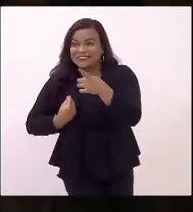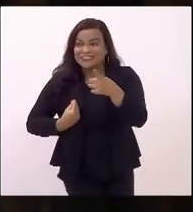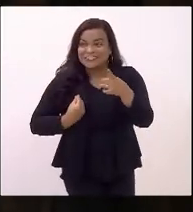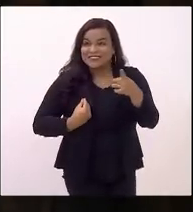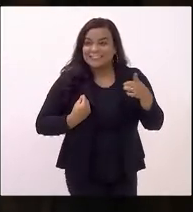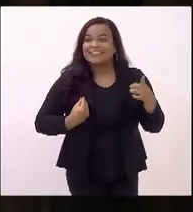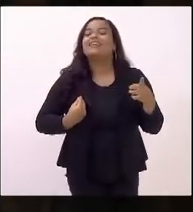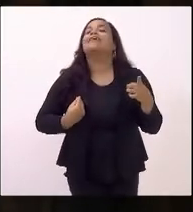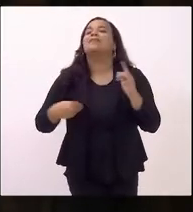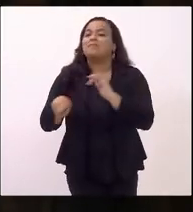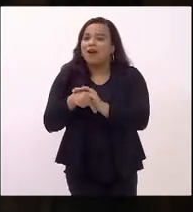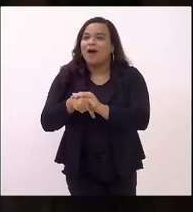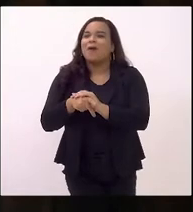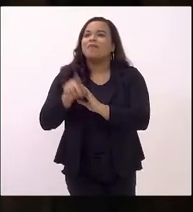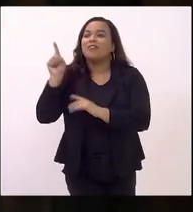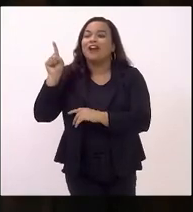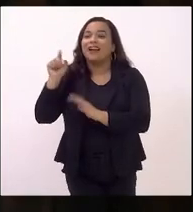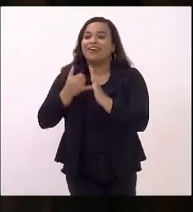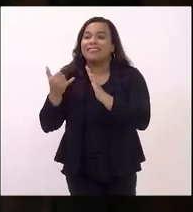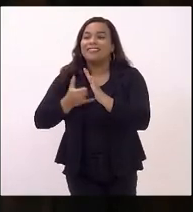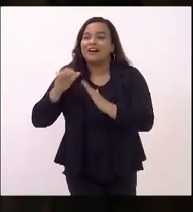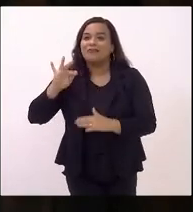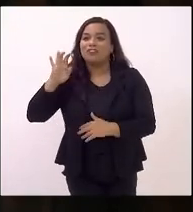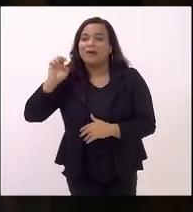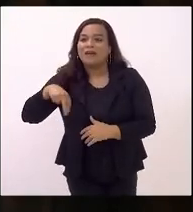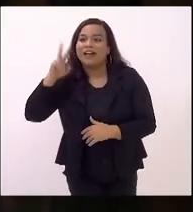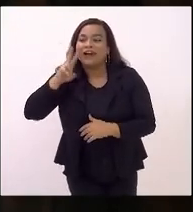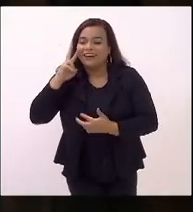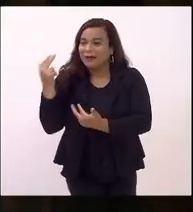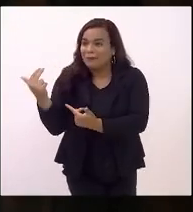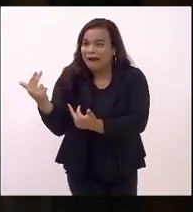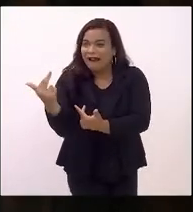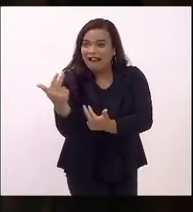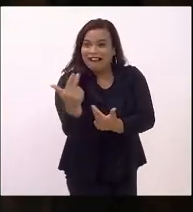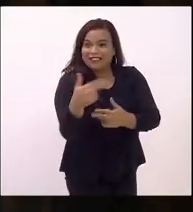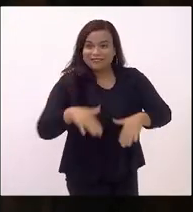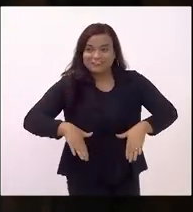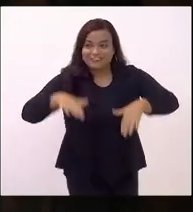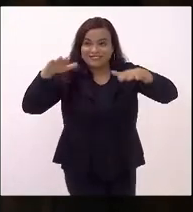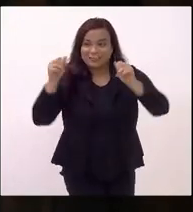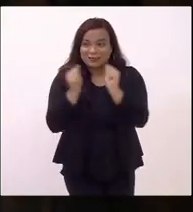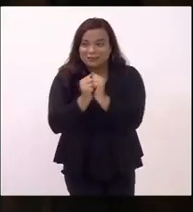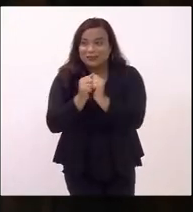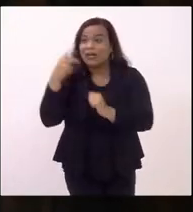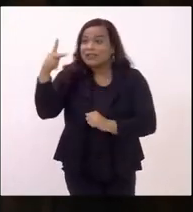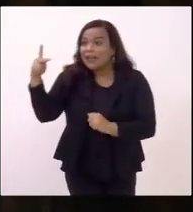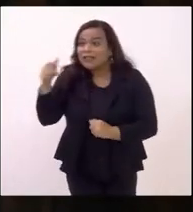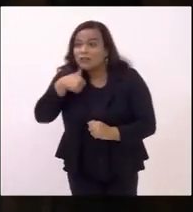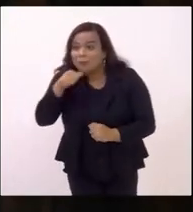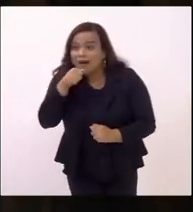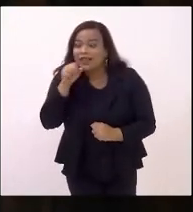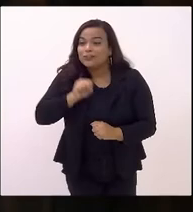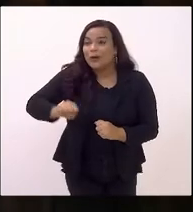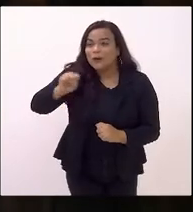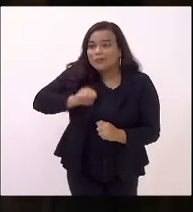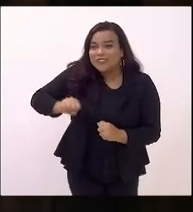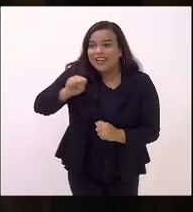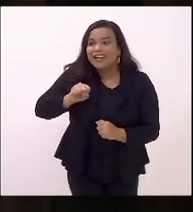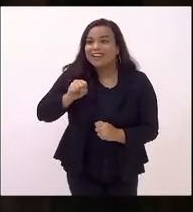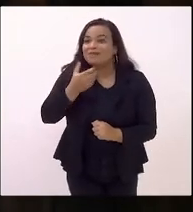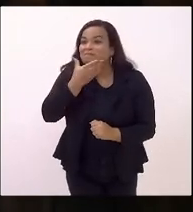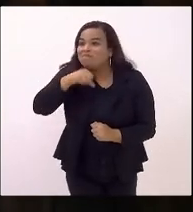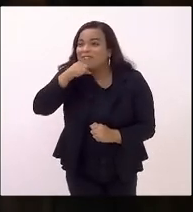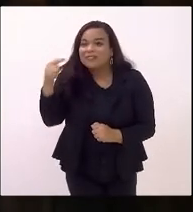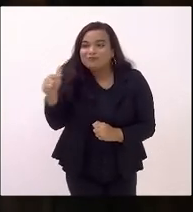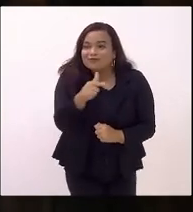Criados comigo, tudo com a mesma história, todos com a mesma história. Filhos de mãe solteira, alguns a mãe morreram, tiveram que ser